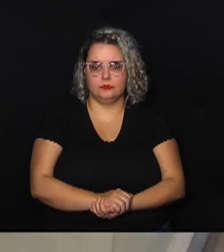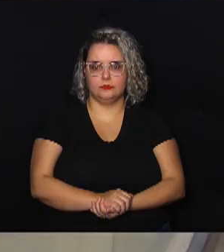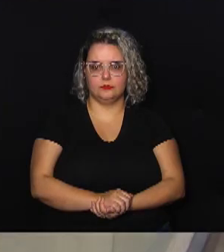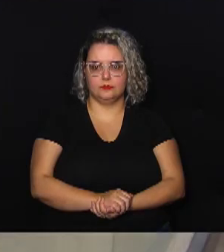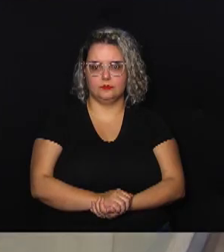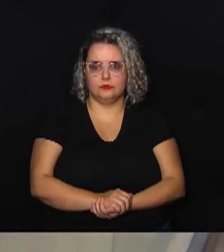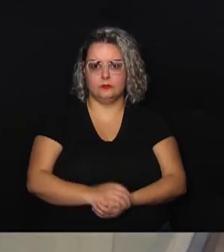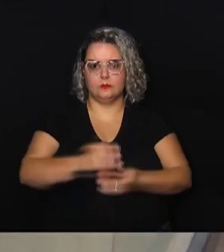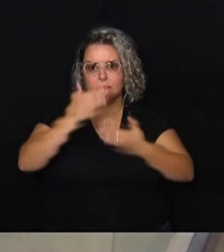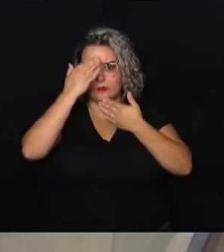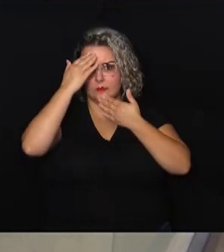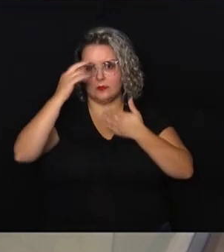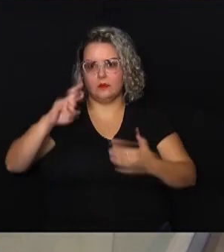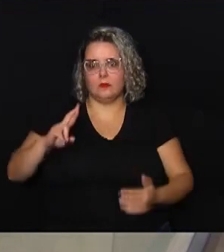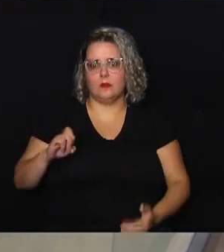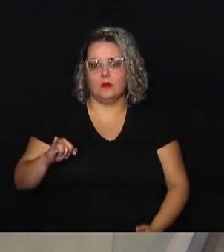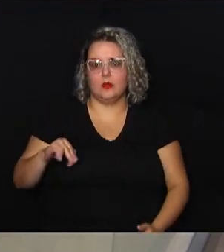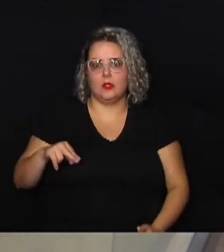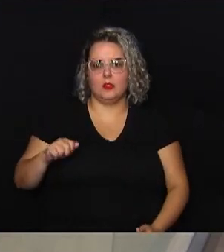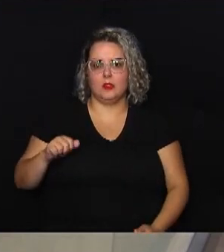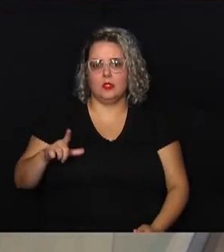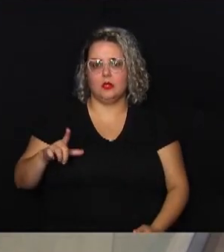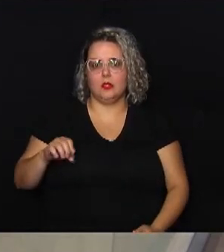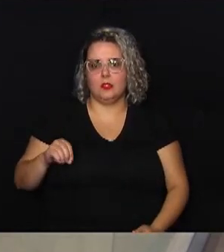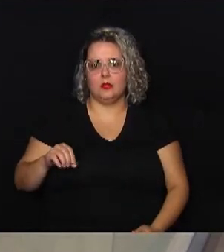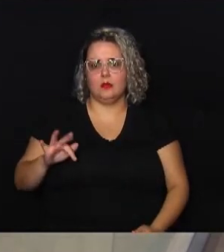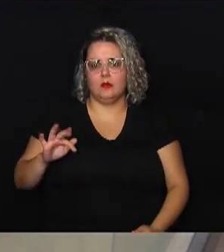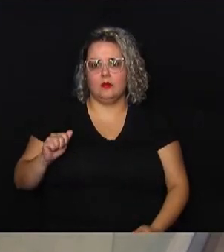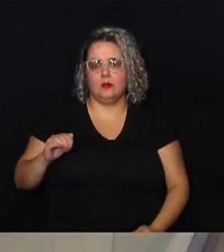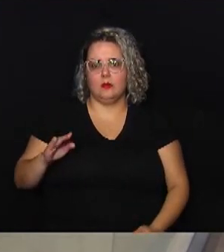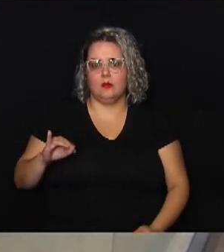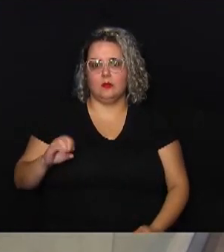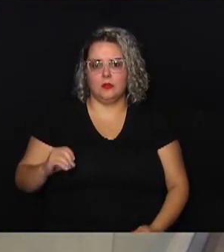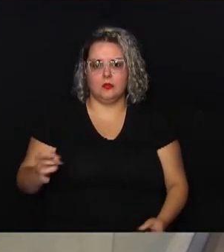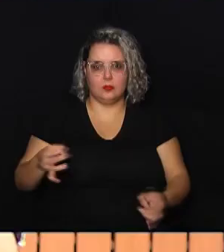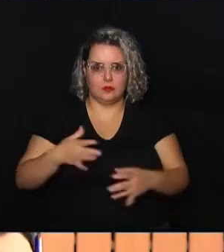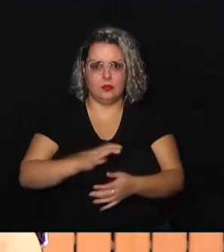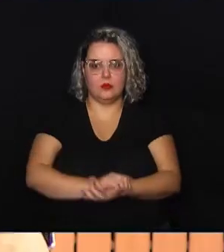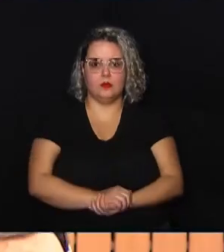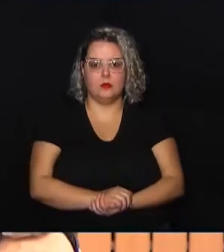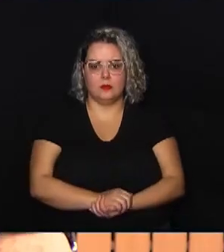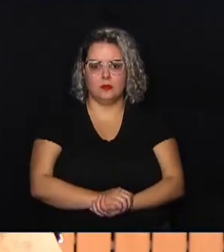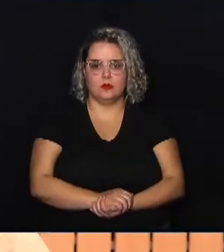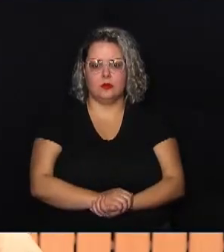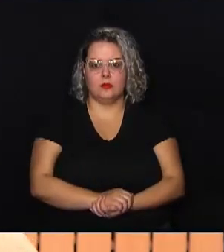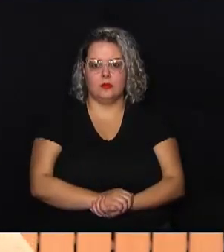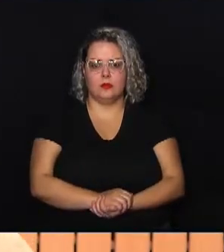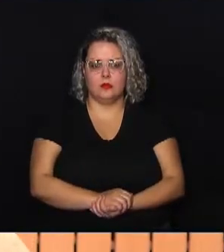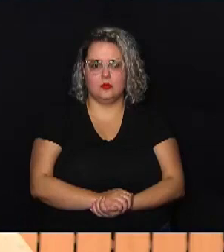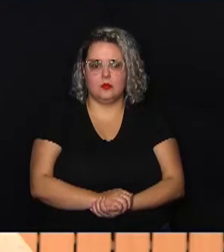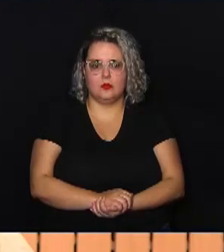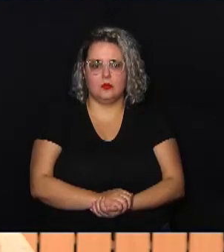Obrigado, Reinaldo. O Fabinho já está aqui? Então tá bom. Fabinho, pode...